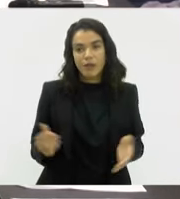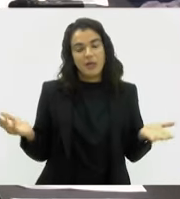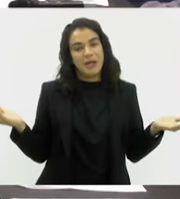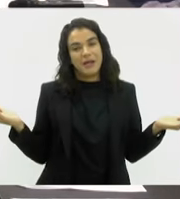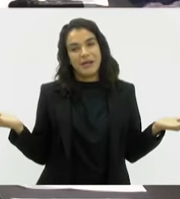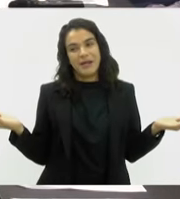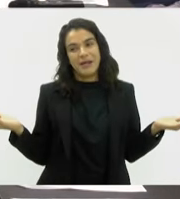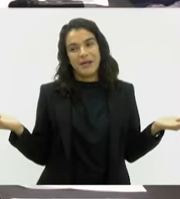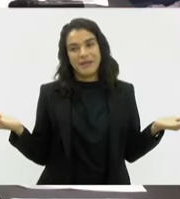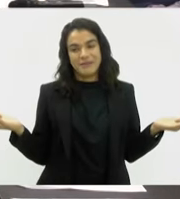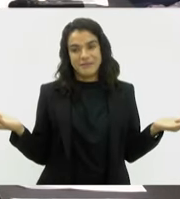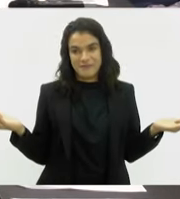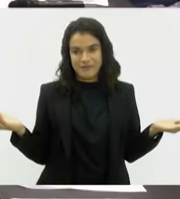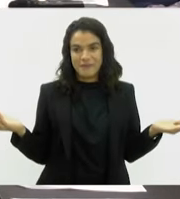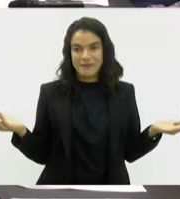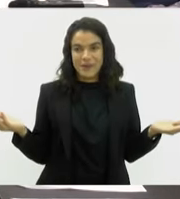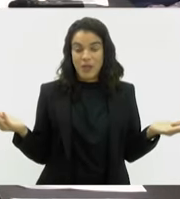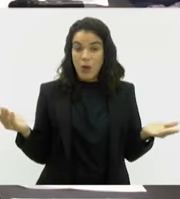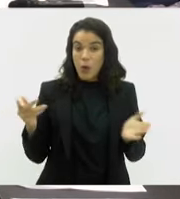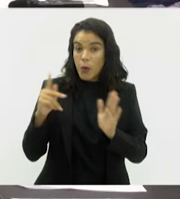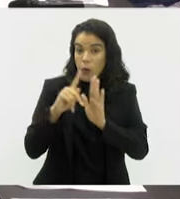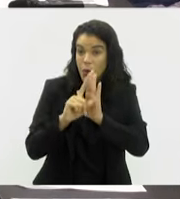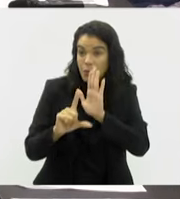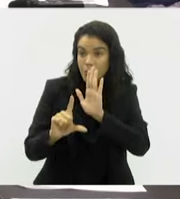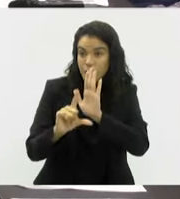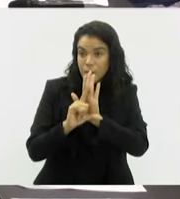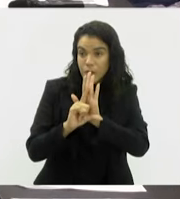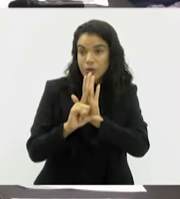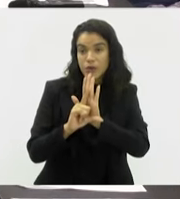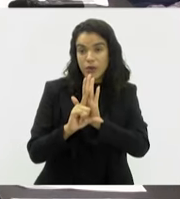a menos que o projeto